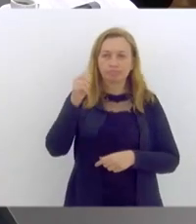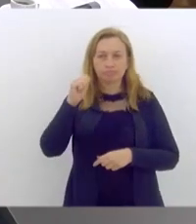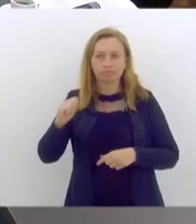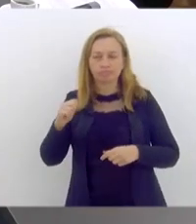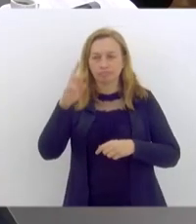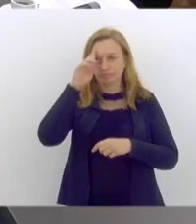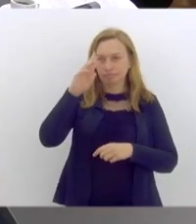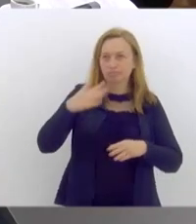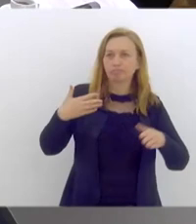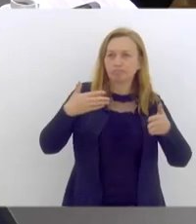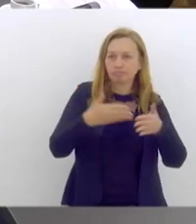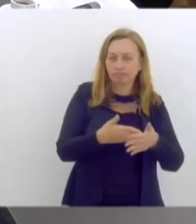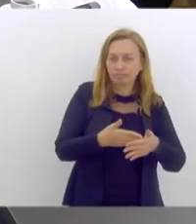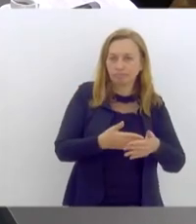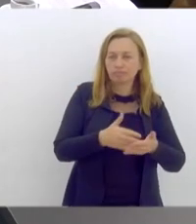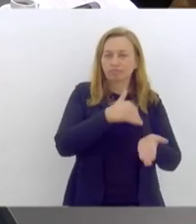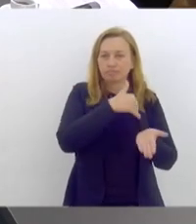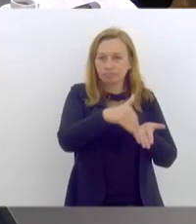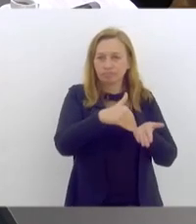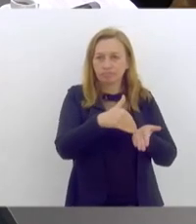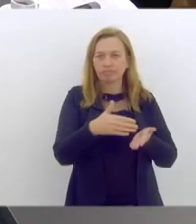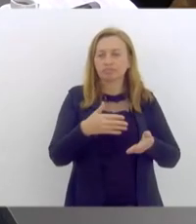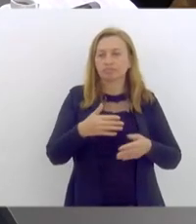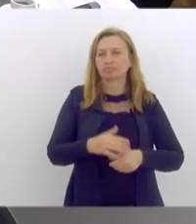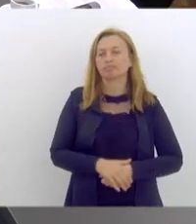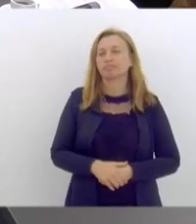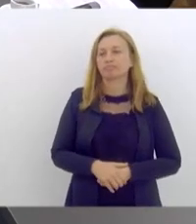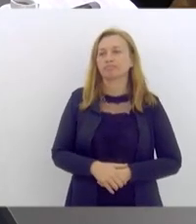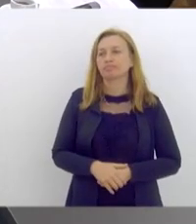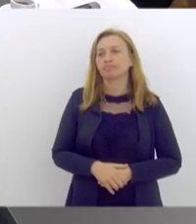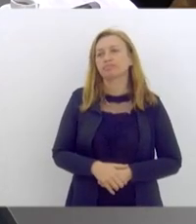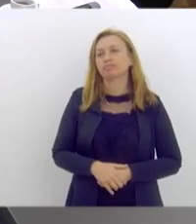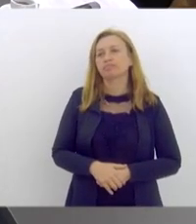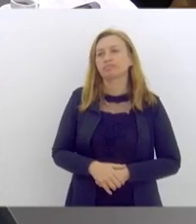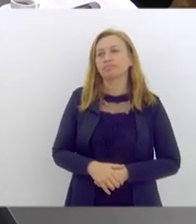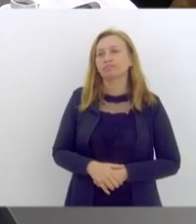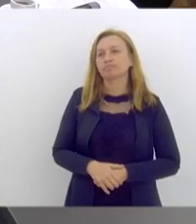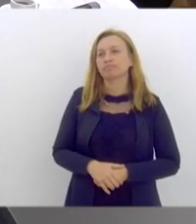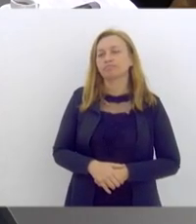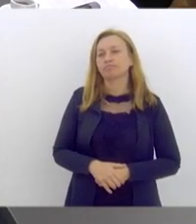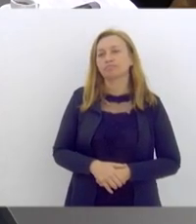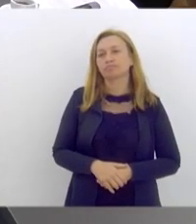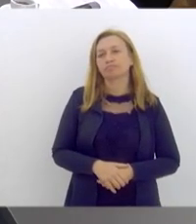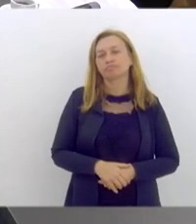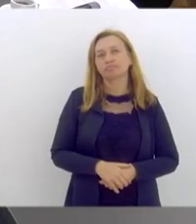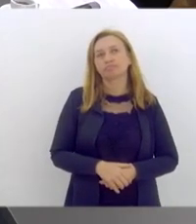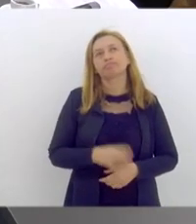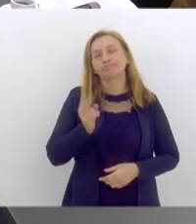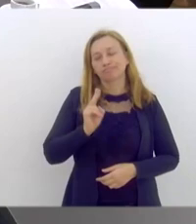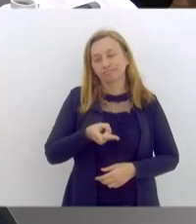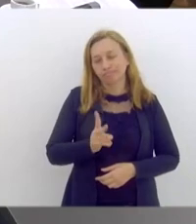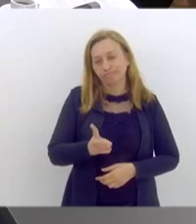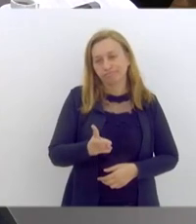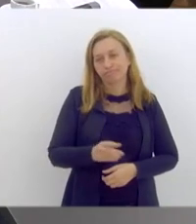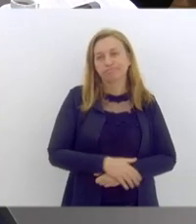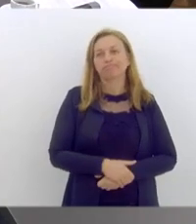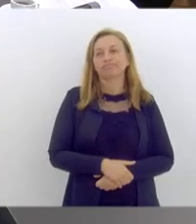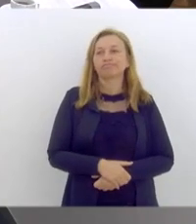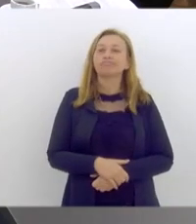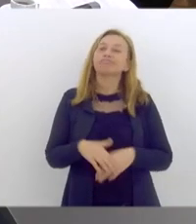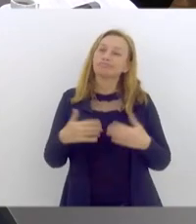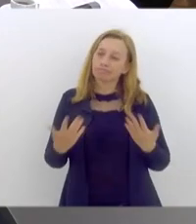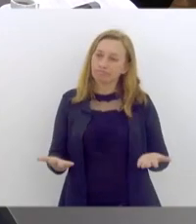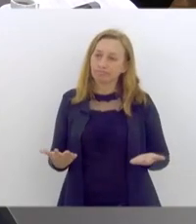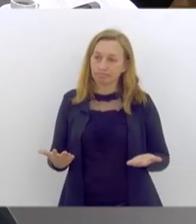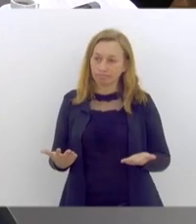chegar ao secretário e não é crítica hoje não é sempre assim né então